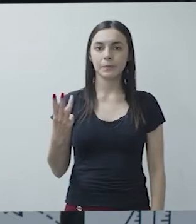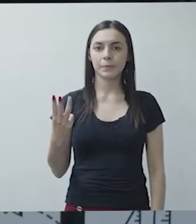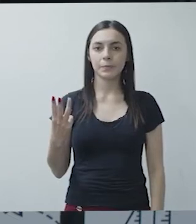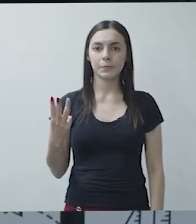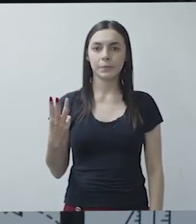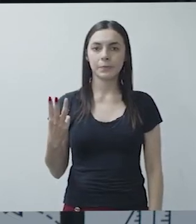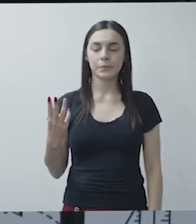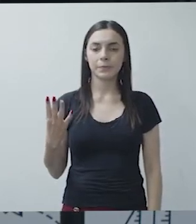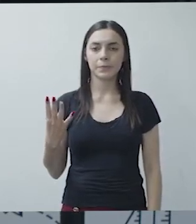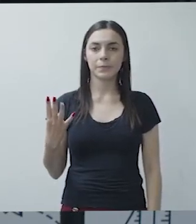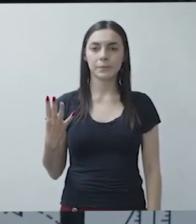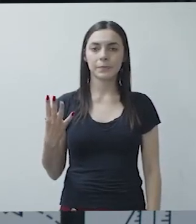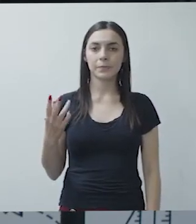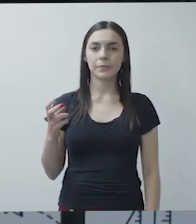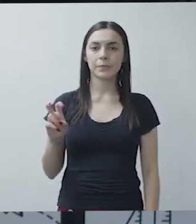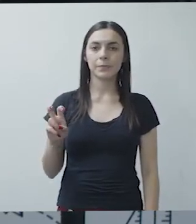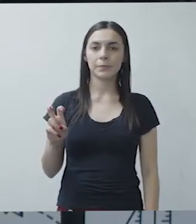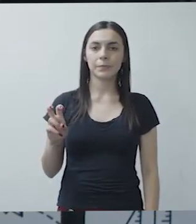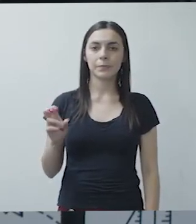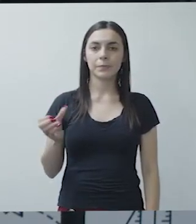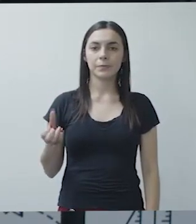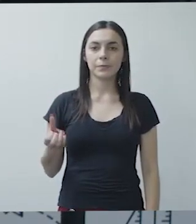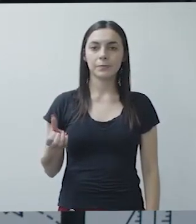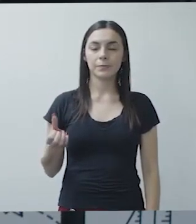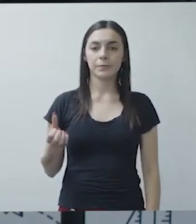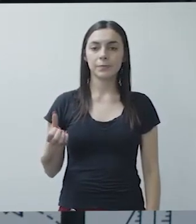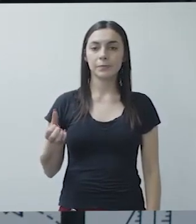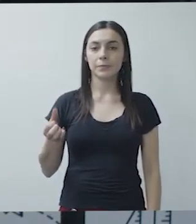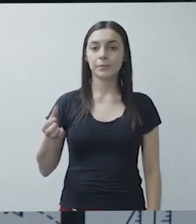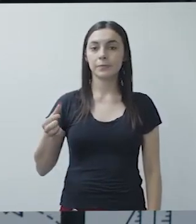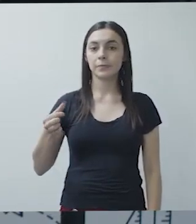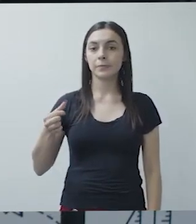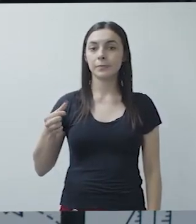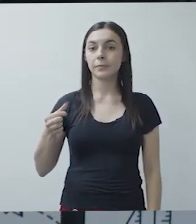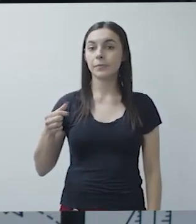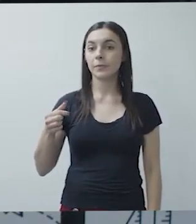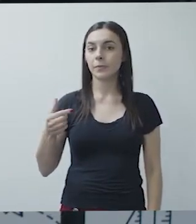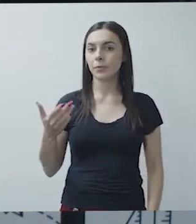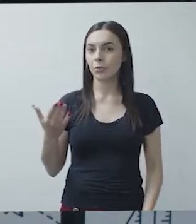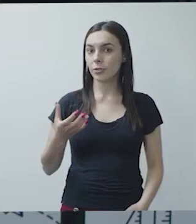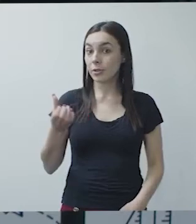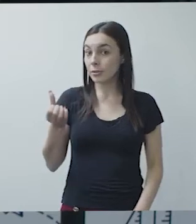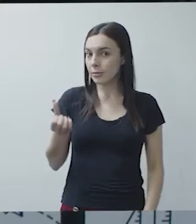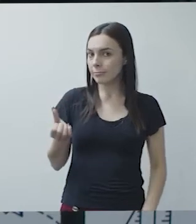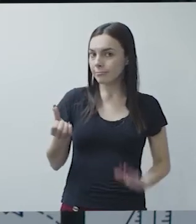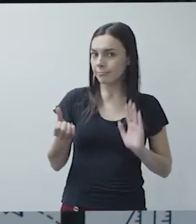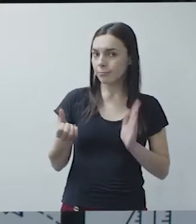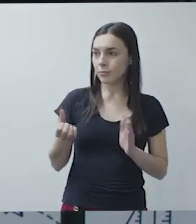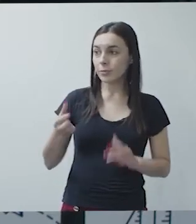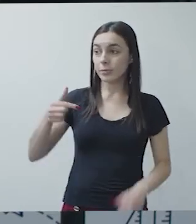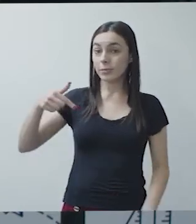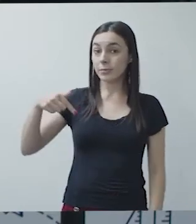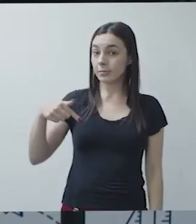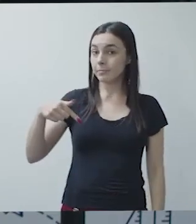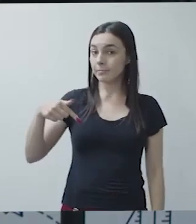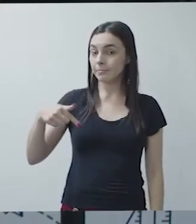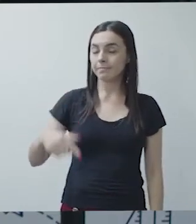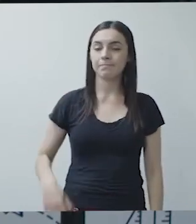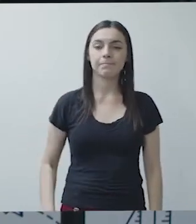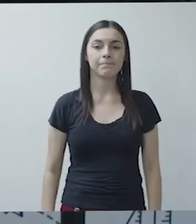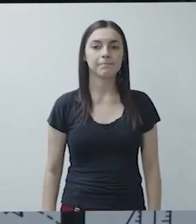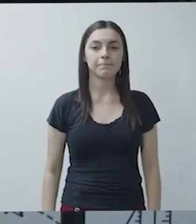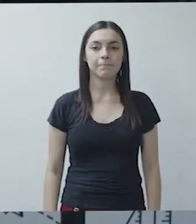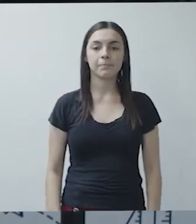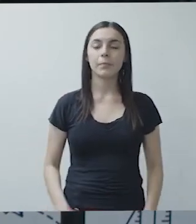3, 4, 5, 6. Aqui, chegamos no 6, 7. Então,